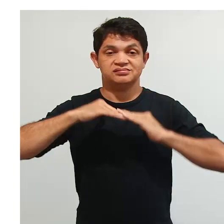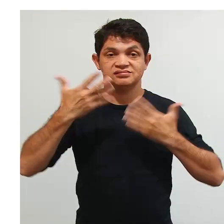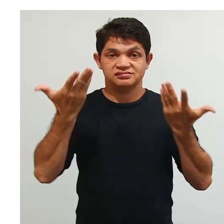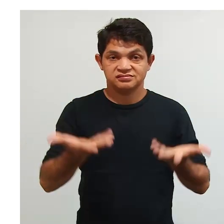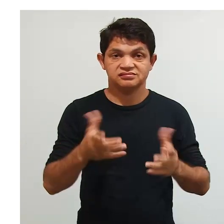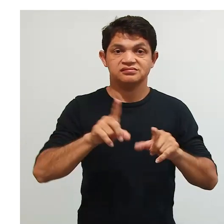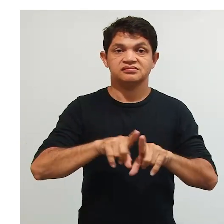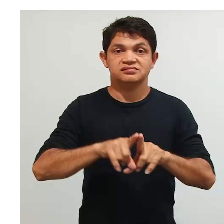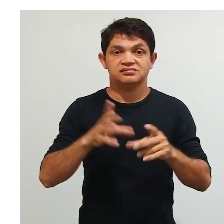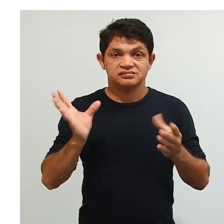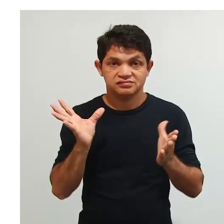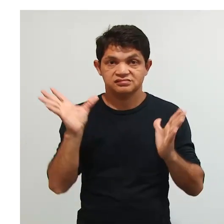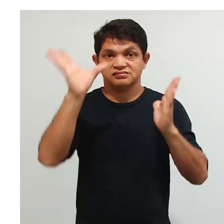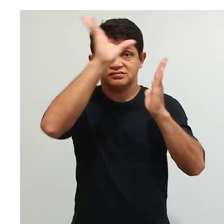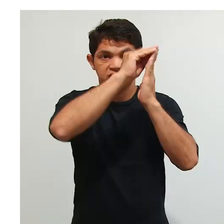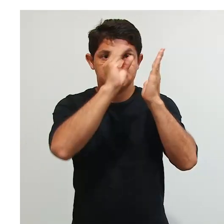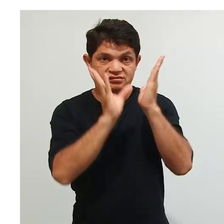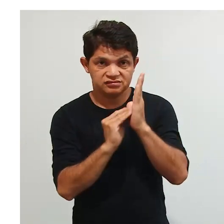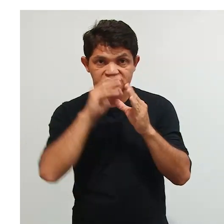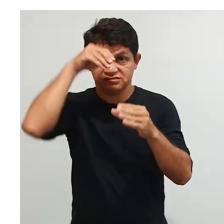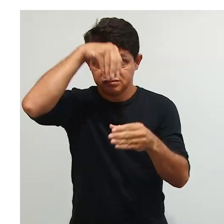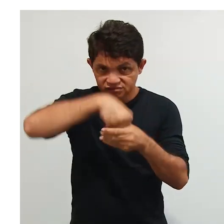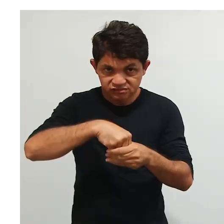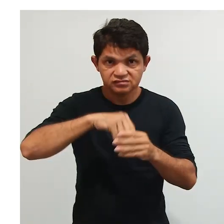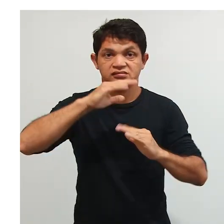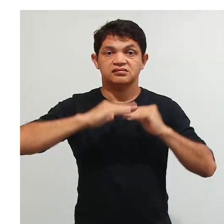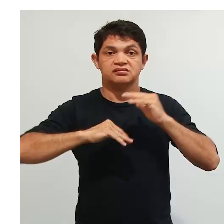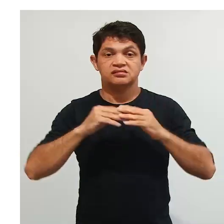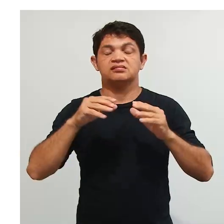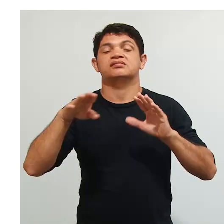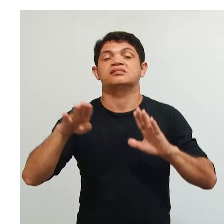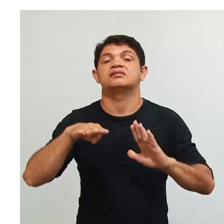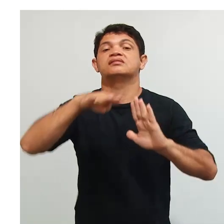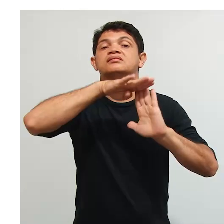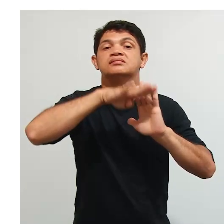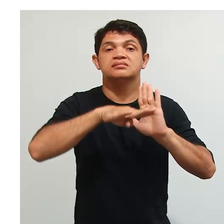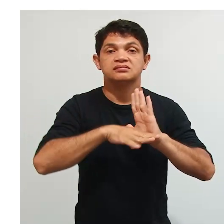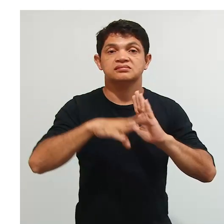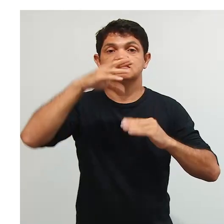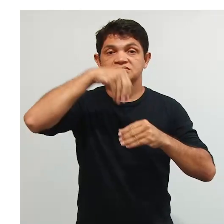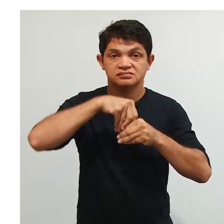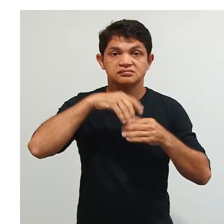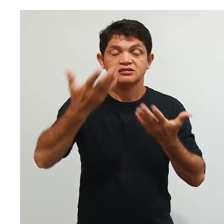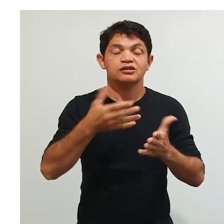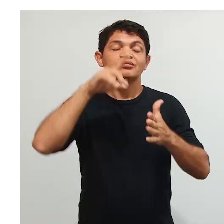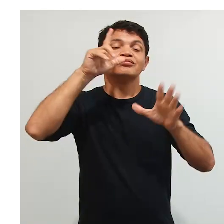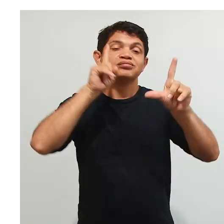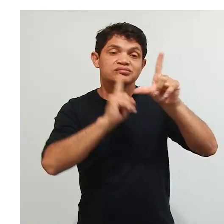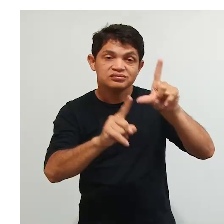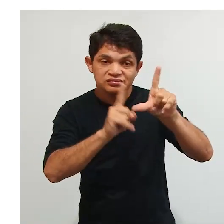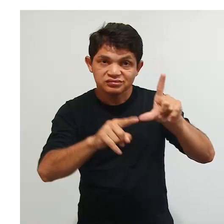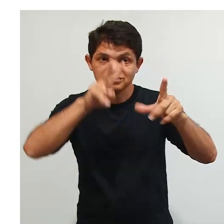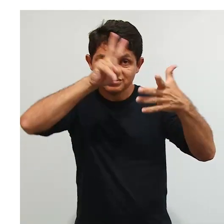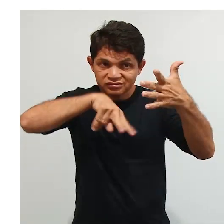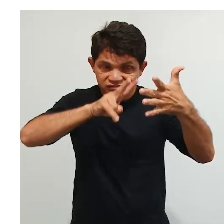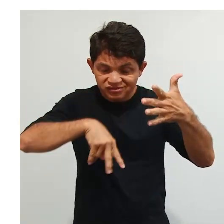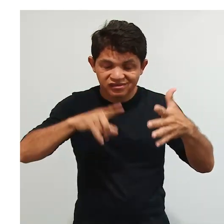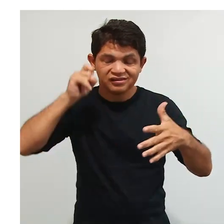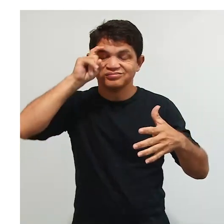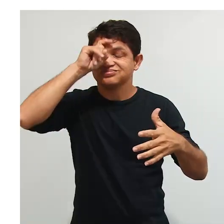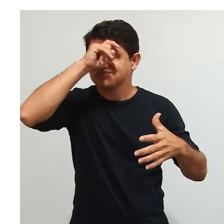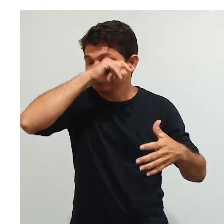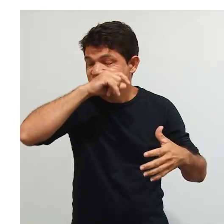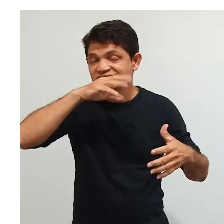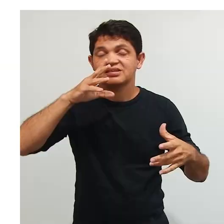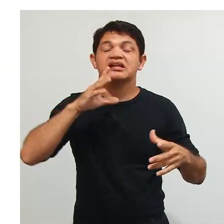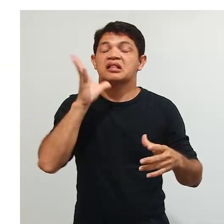que o indivíduo apresenta dentro desse transtorno. Inversões, substituições ou omissões de letras, leitura